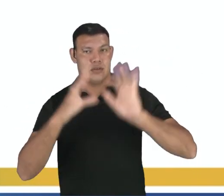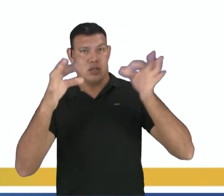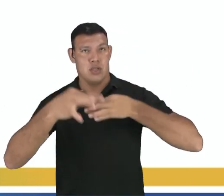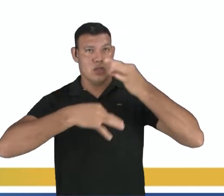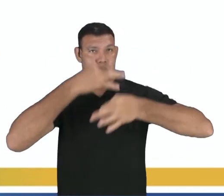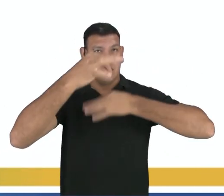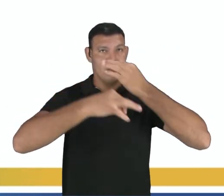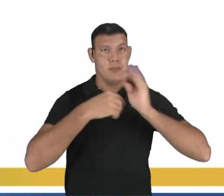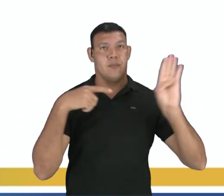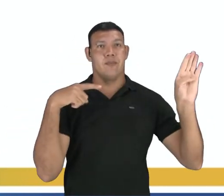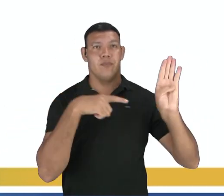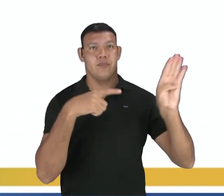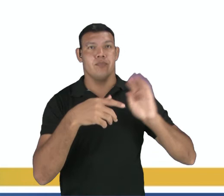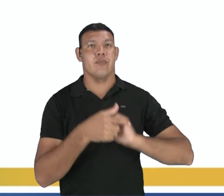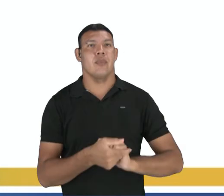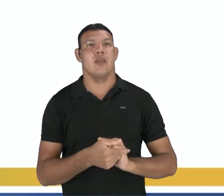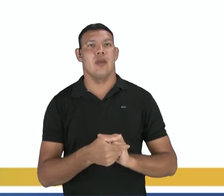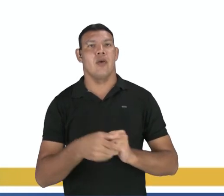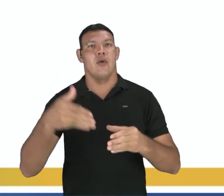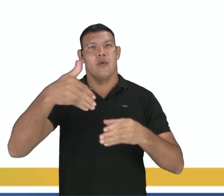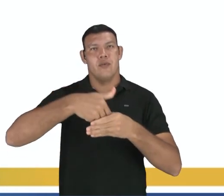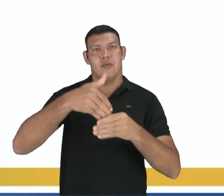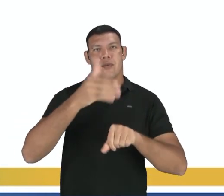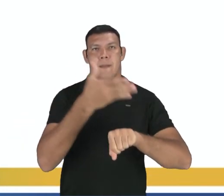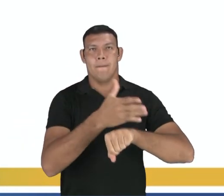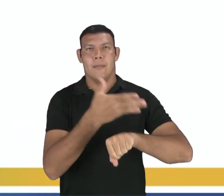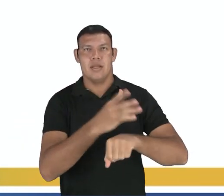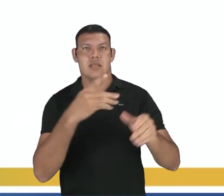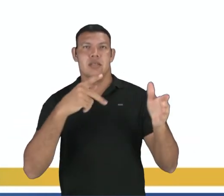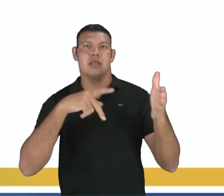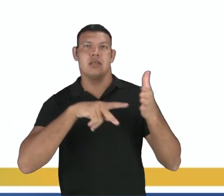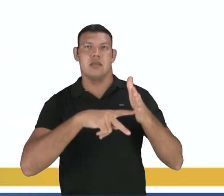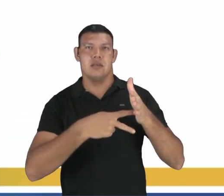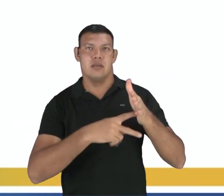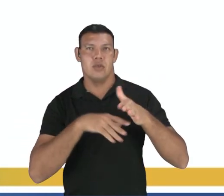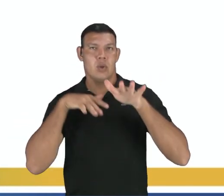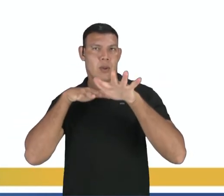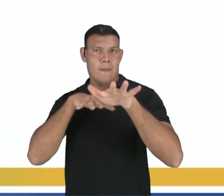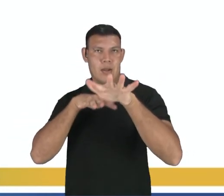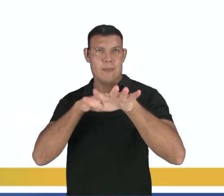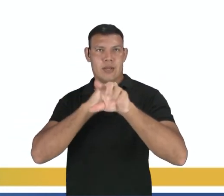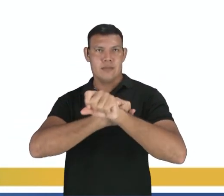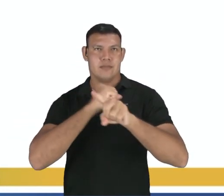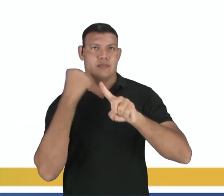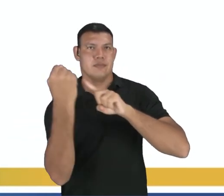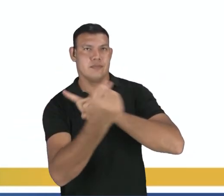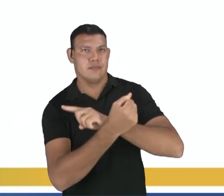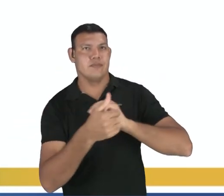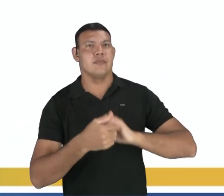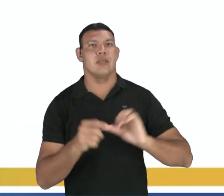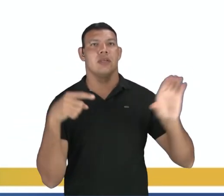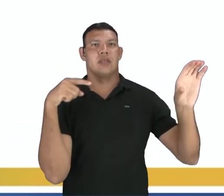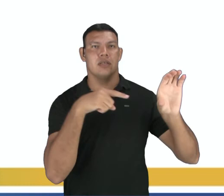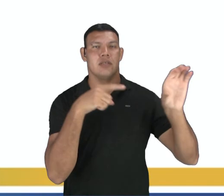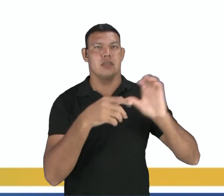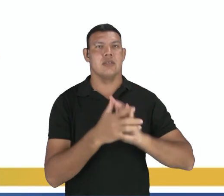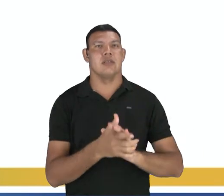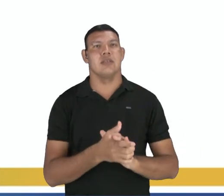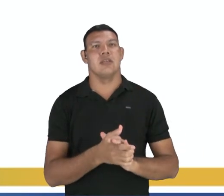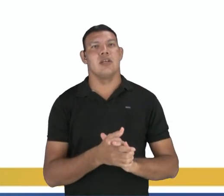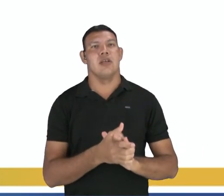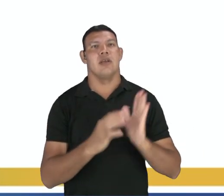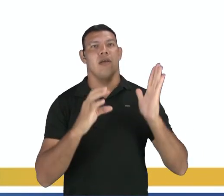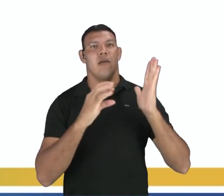ou da participação com sindicatos e movimentos sociais. C. Não estando filiada a um partido político.